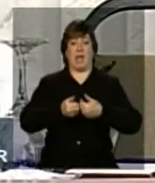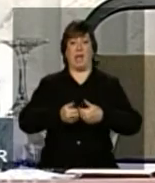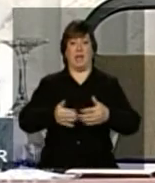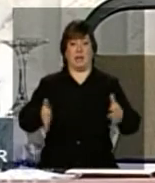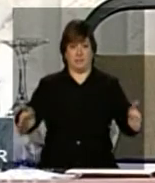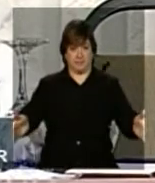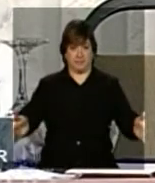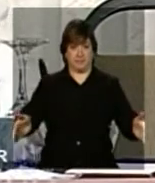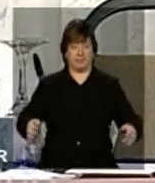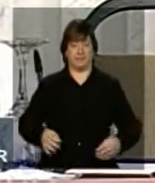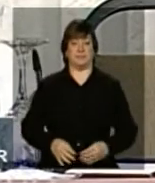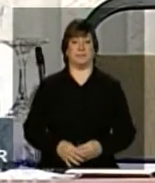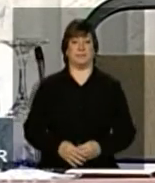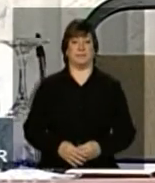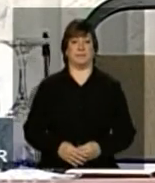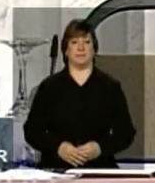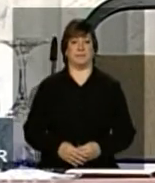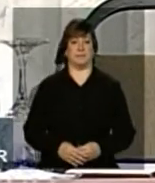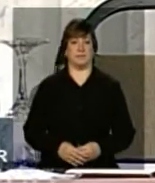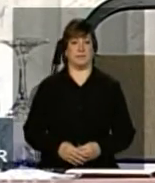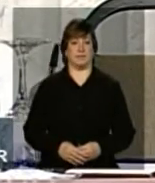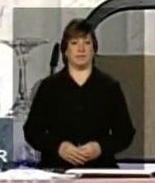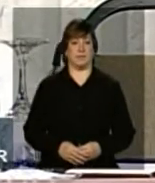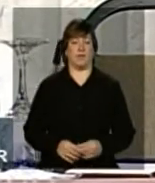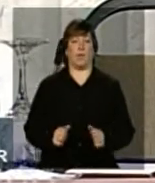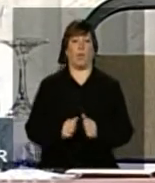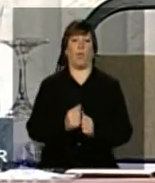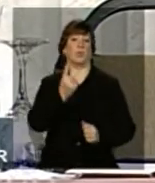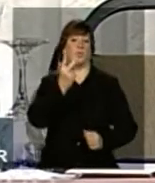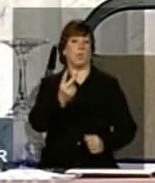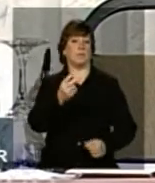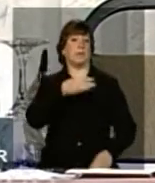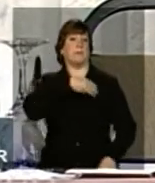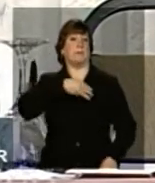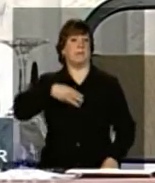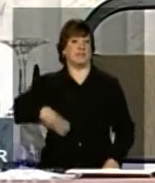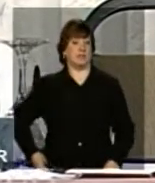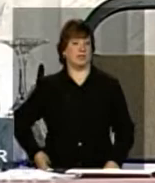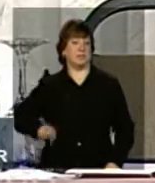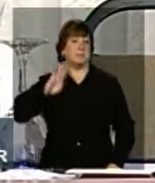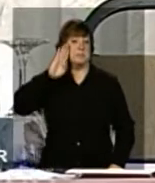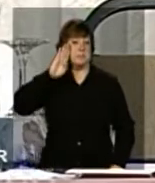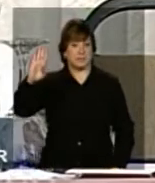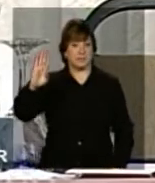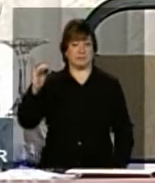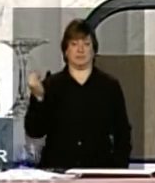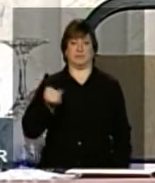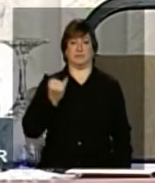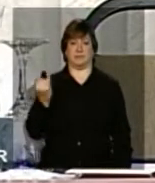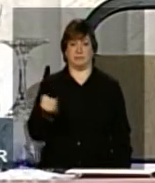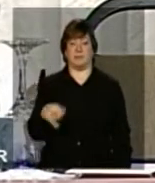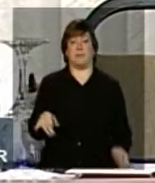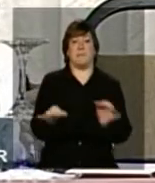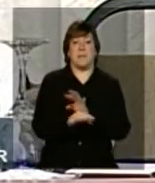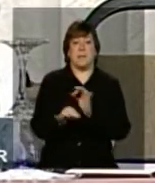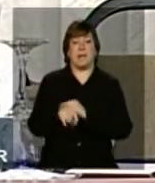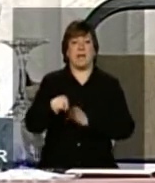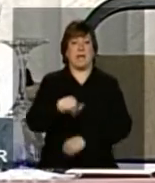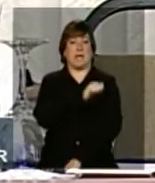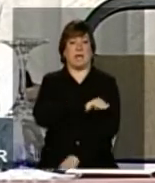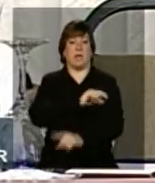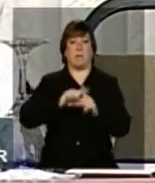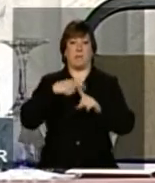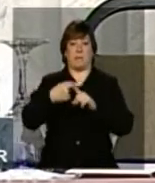aberto, não é, com dois ministros chaves na preparação da Rio Mais